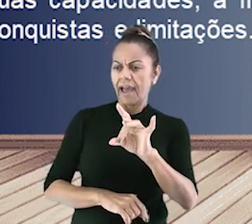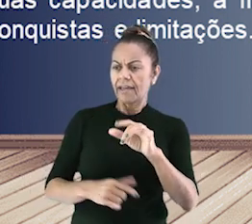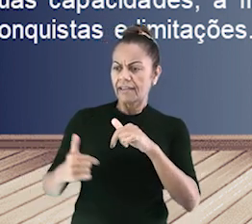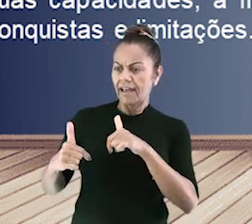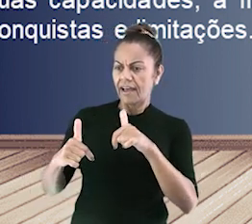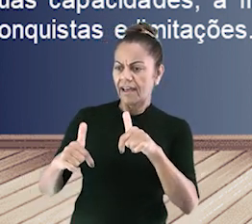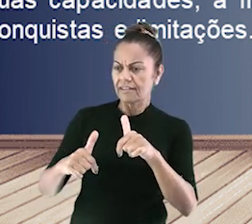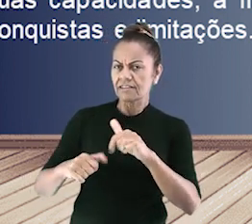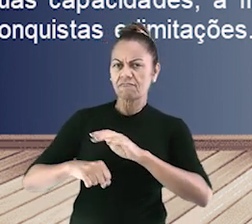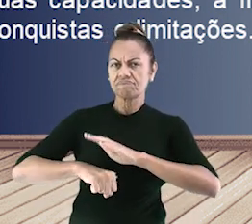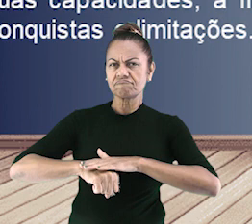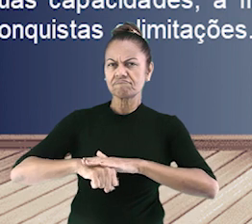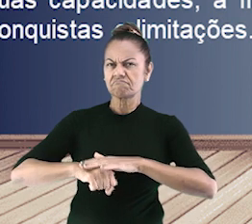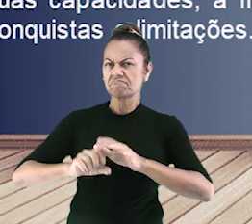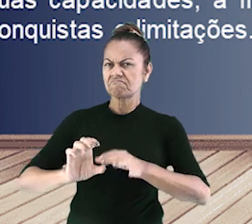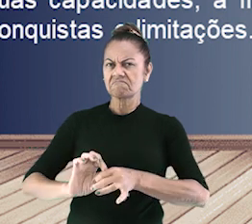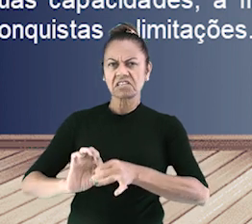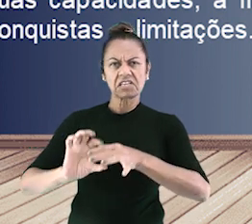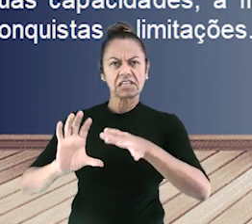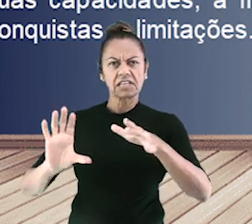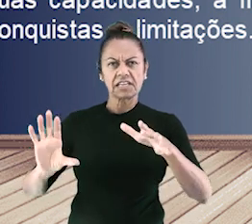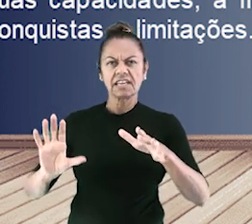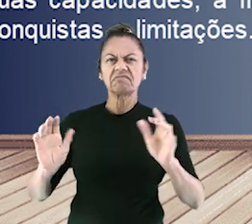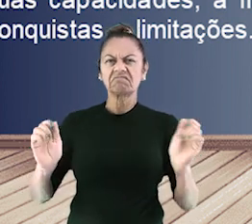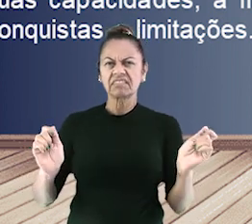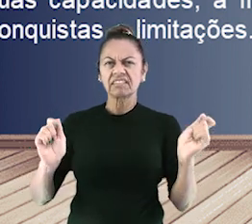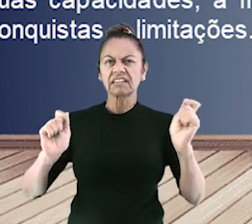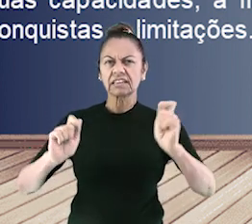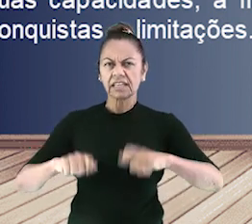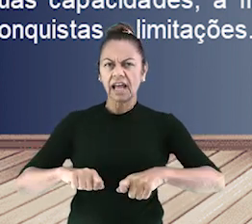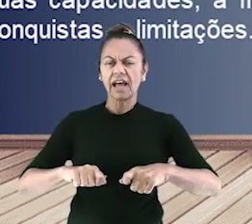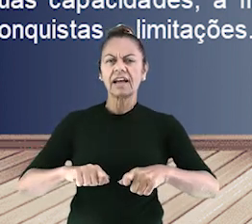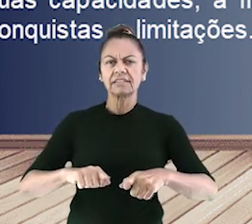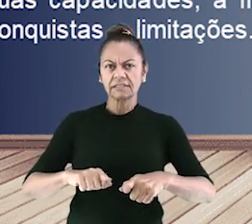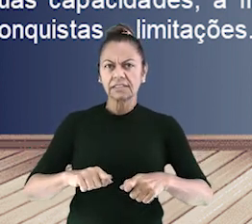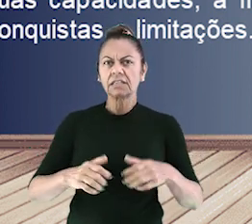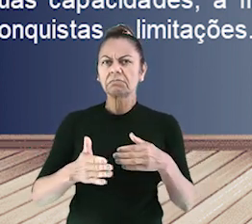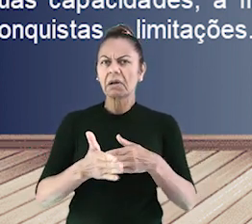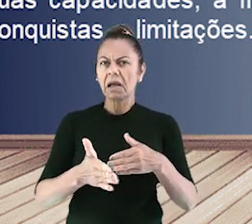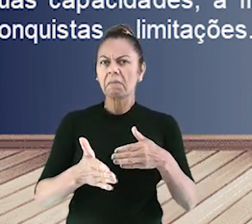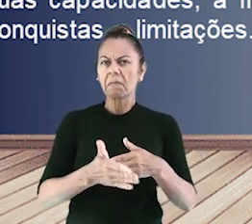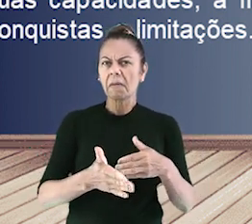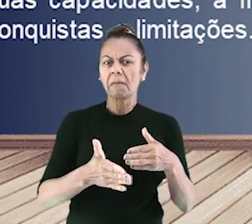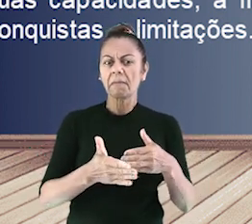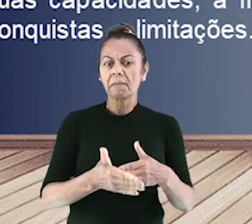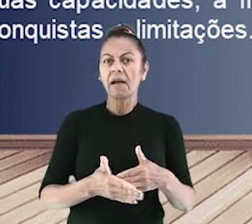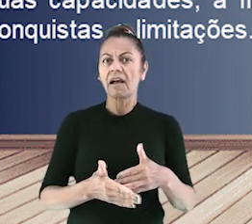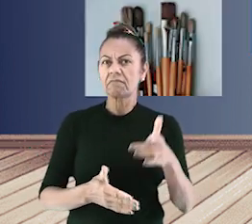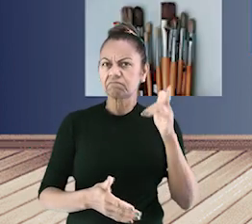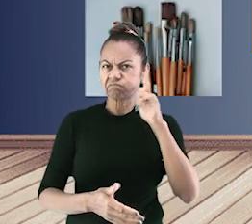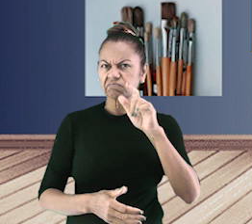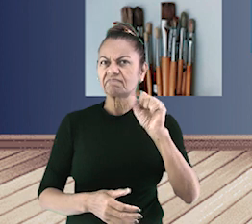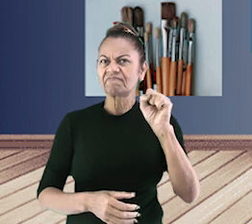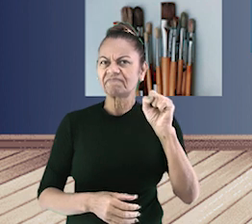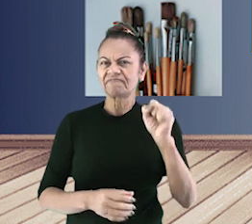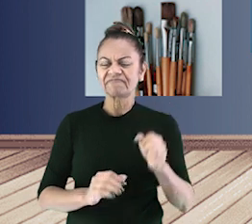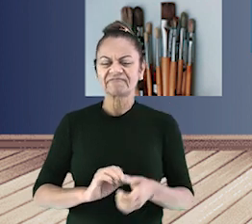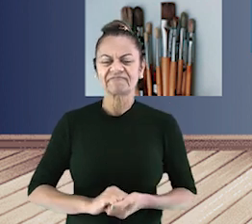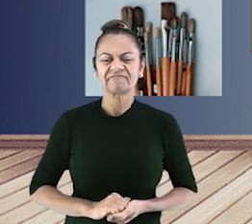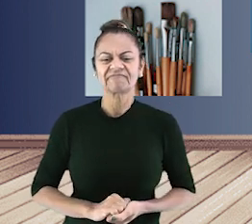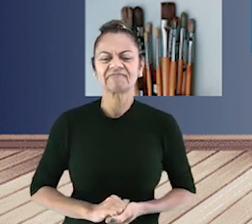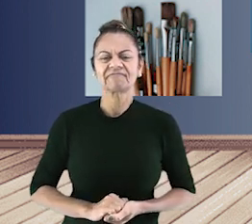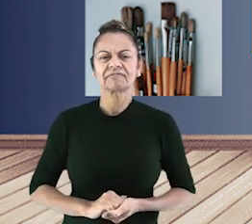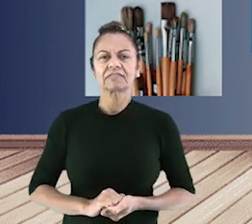capacidades, reconhecendo suas conquistas e limitações. Mas, vamos lá! Já